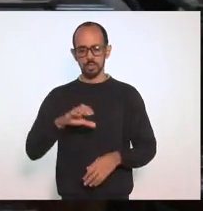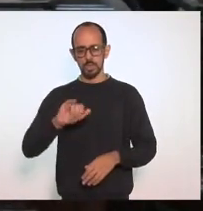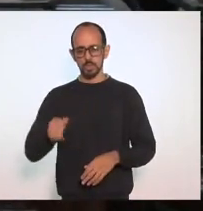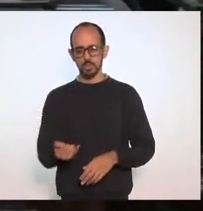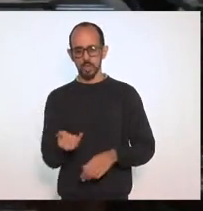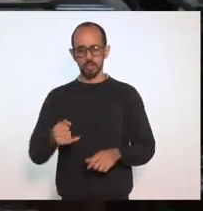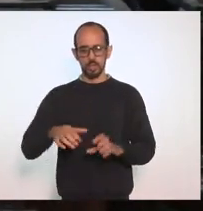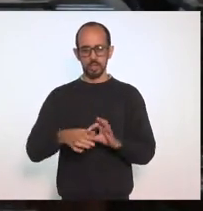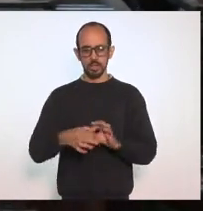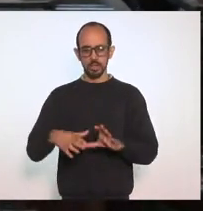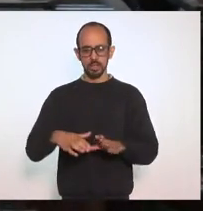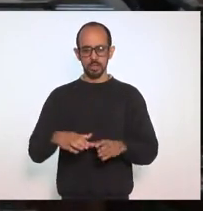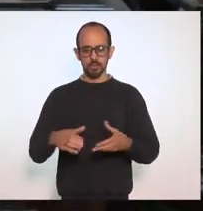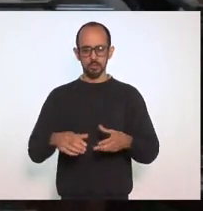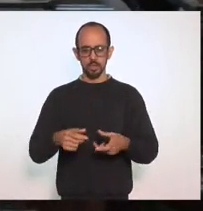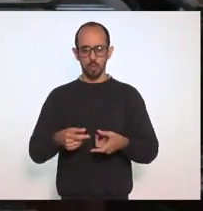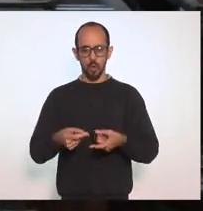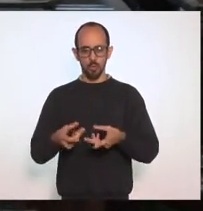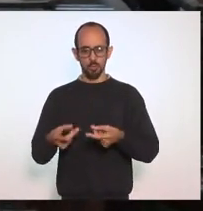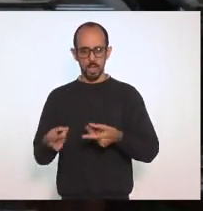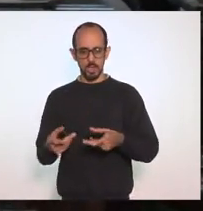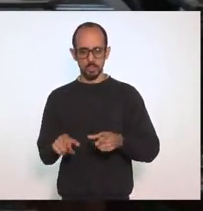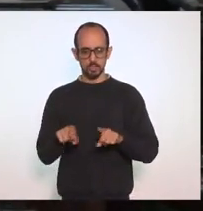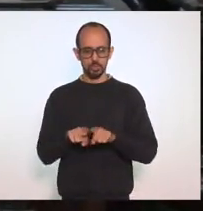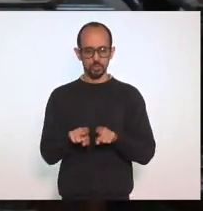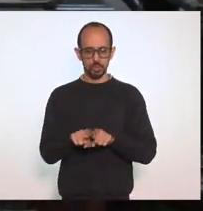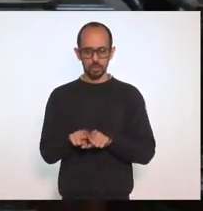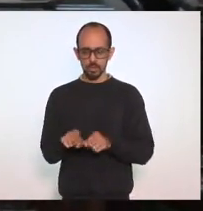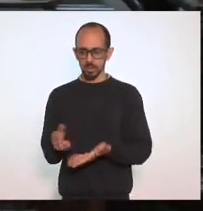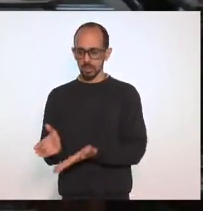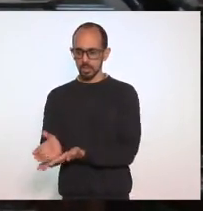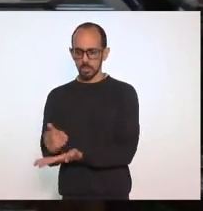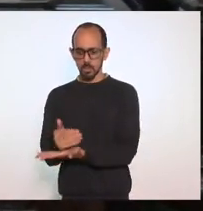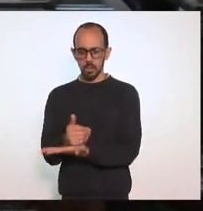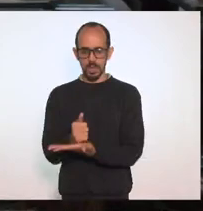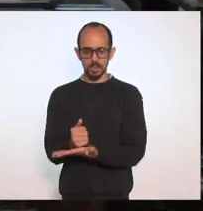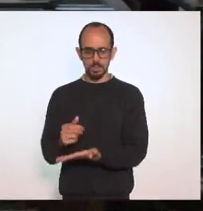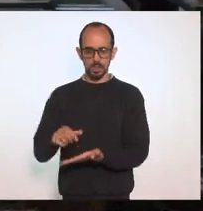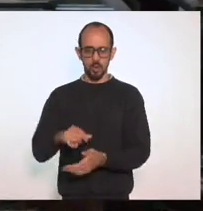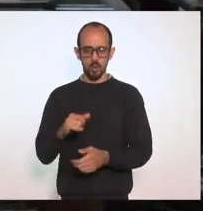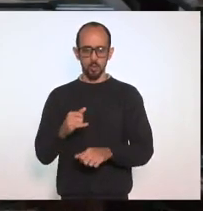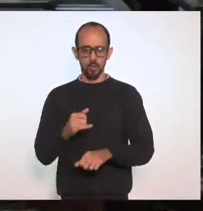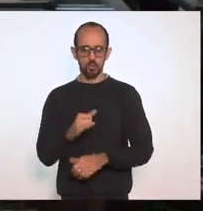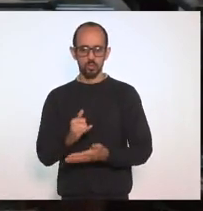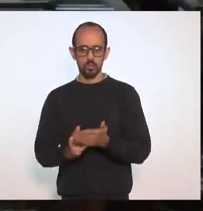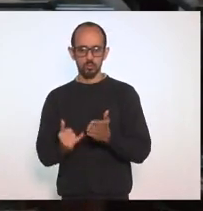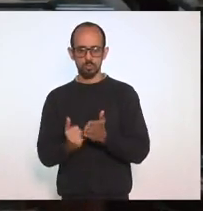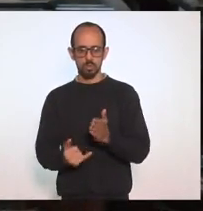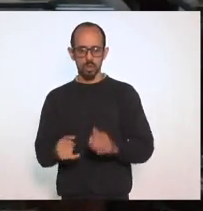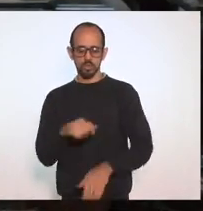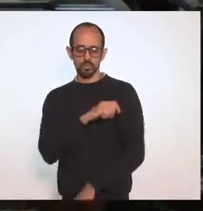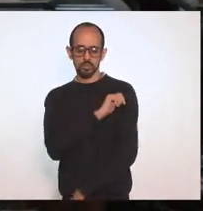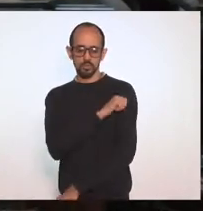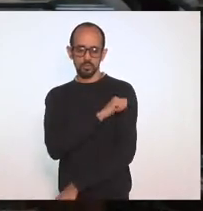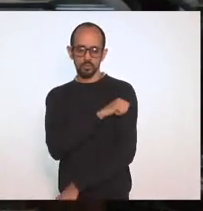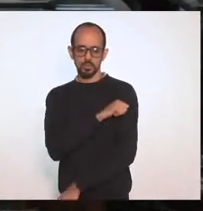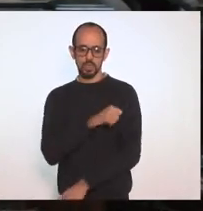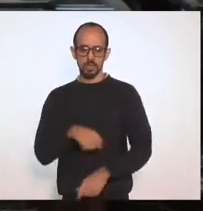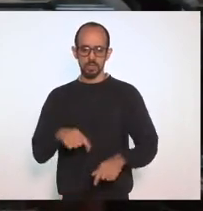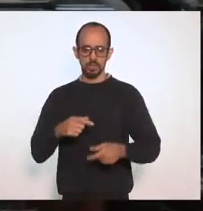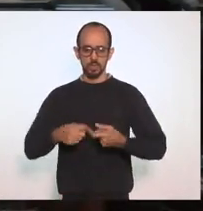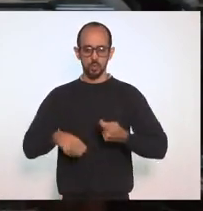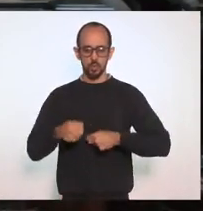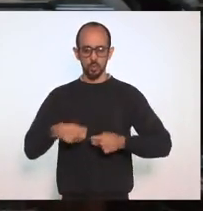e Comércio, de tributação, controle da arrecadação estadual, fiscalização dos tributos estaduais e de orçamento, finanças, fiscalização financeira e controle.